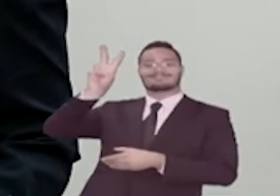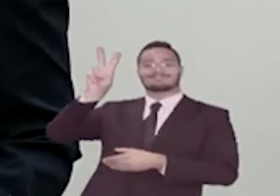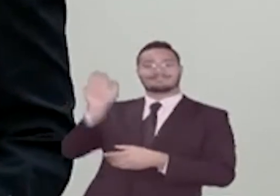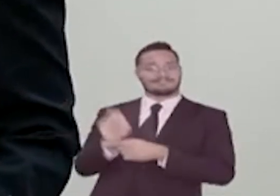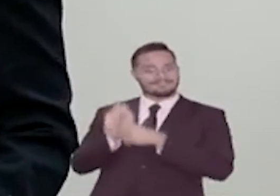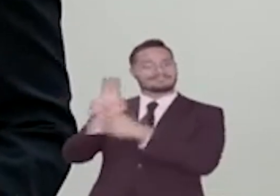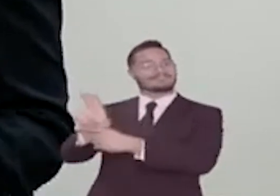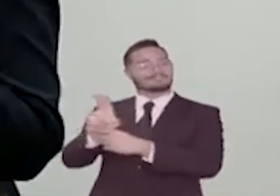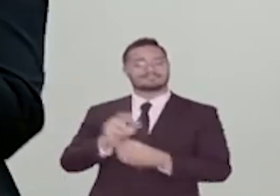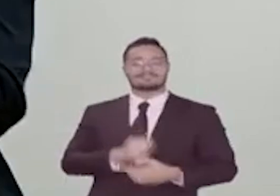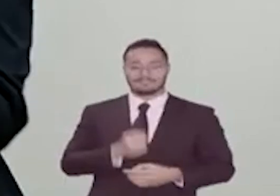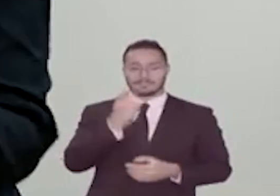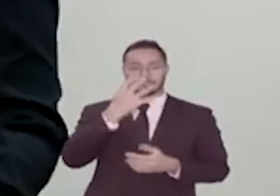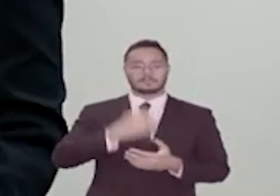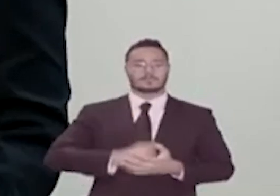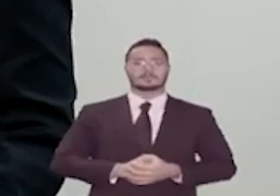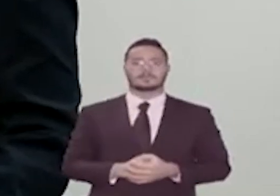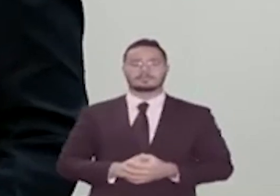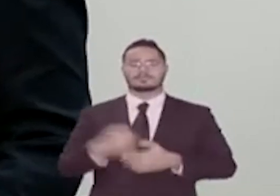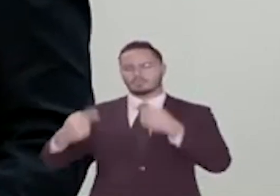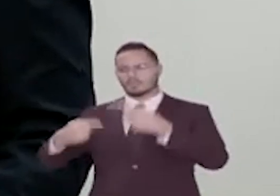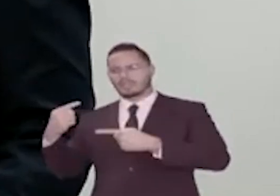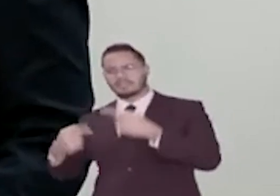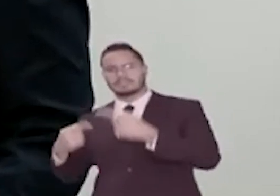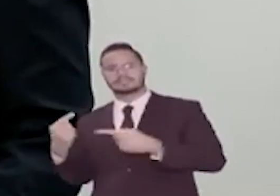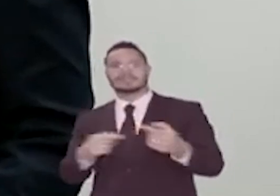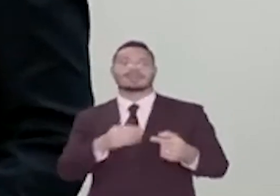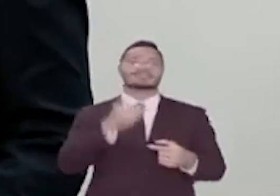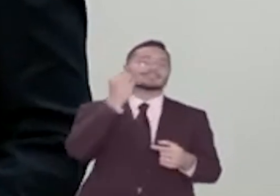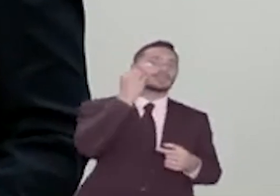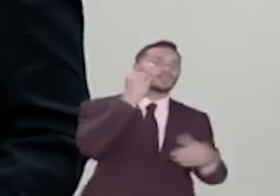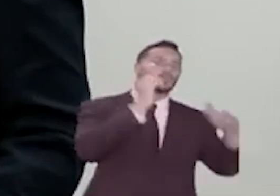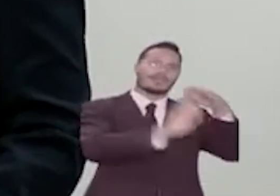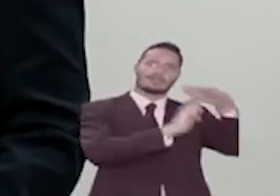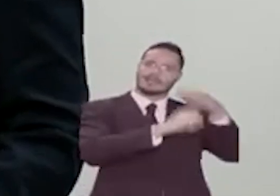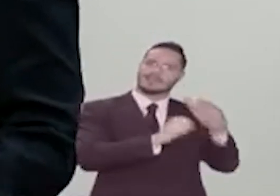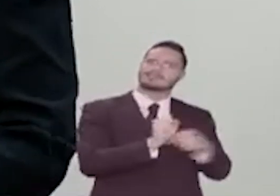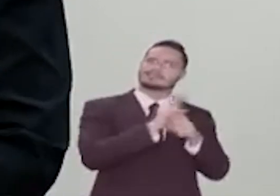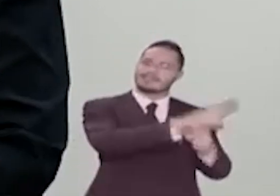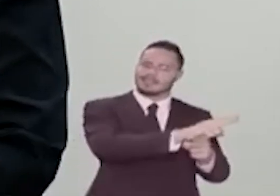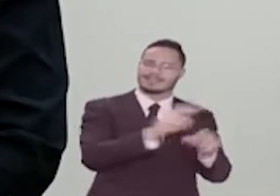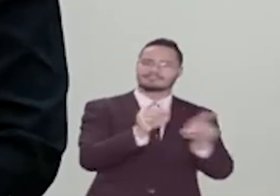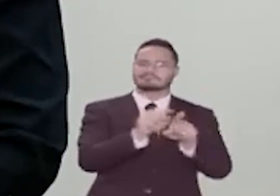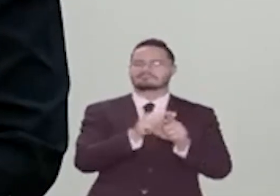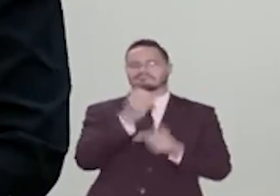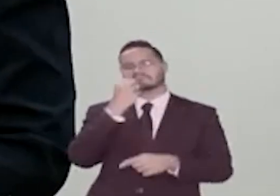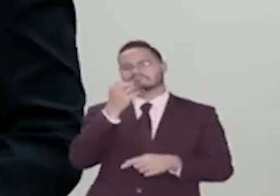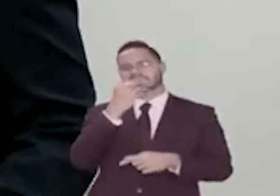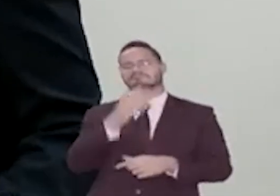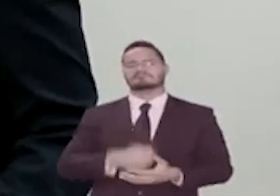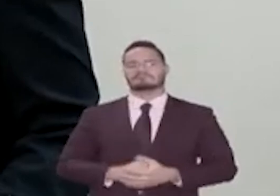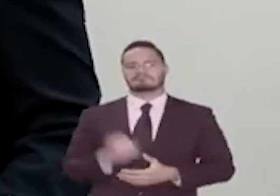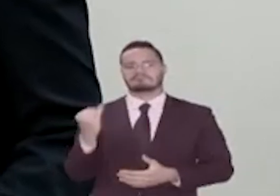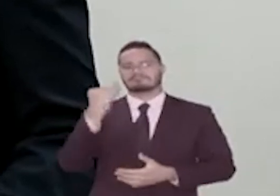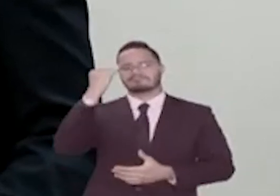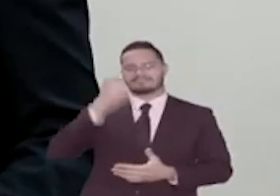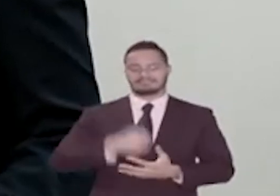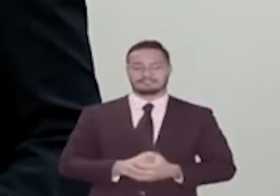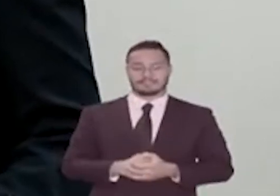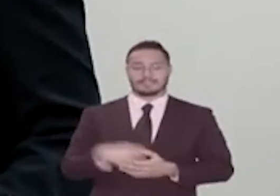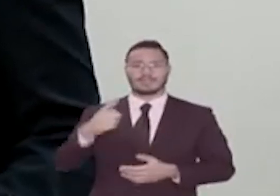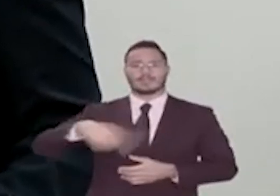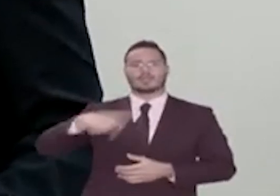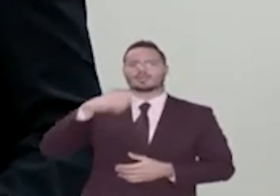também participando do processo em empresas, enfim, liderando aí na sociedade. E nós sabemos que essa missão de ter